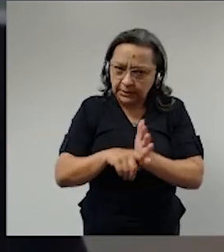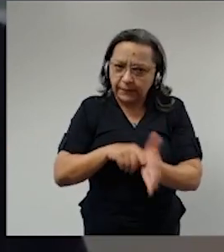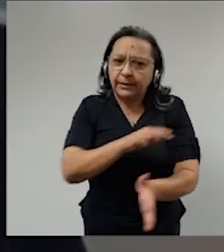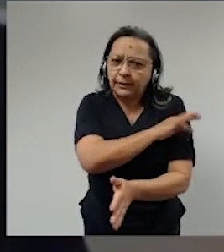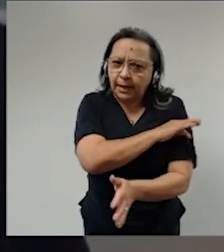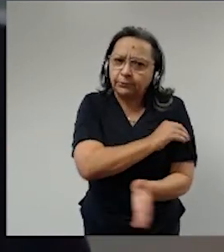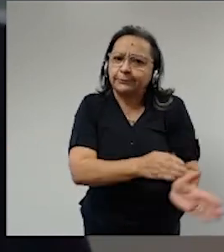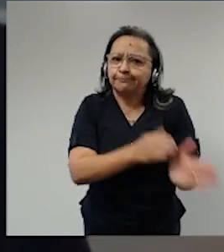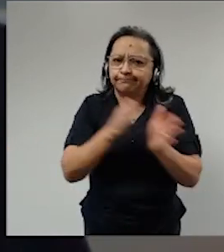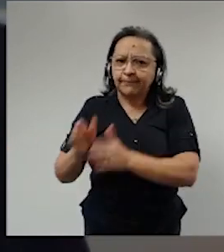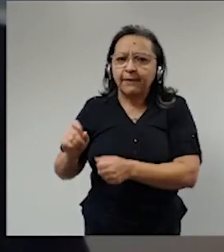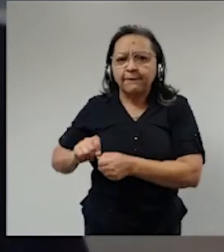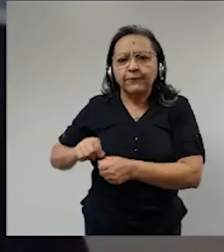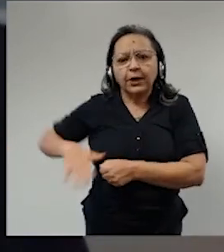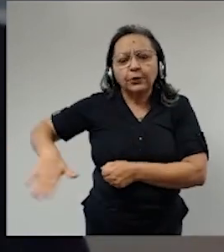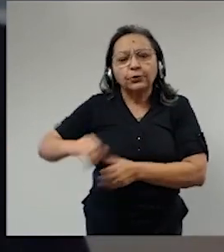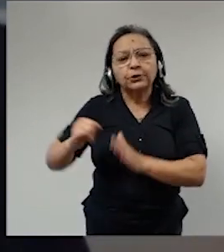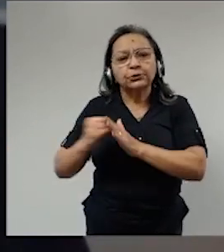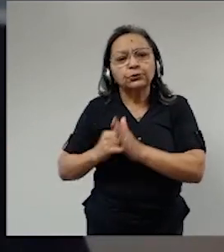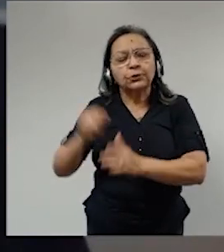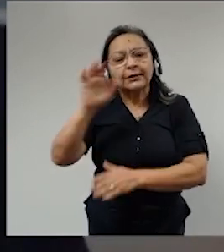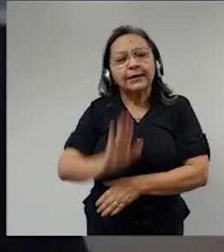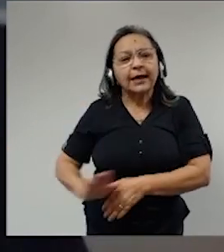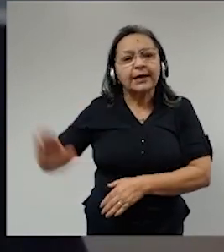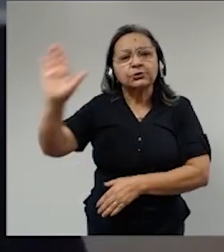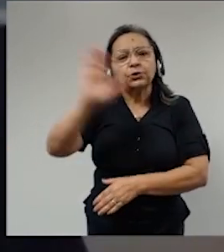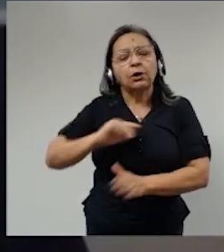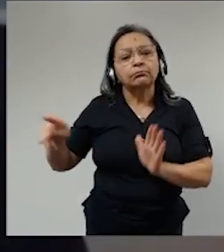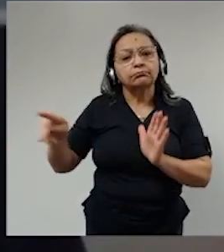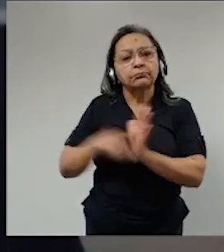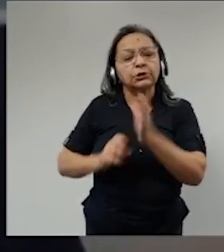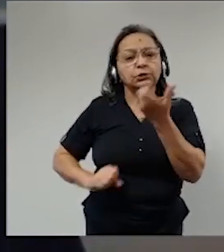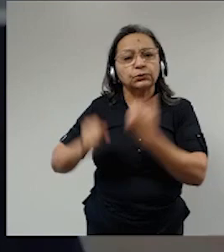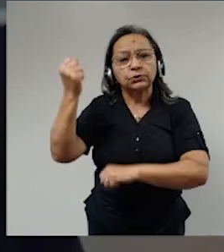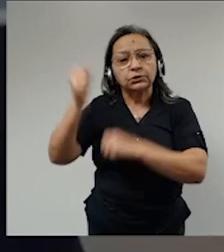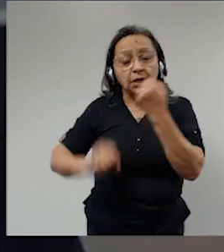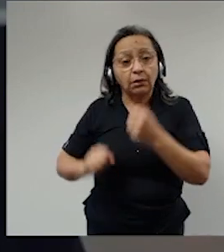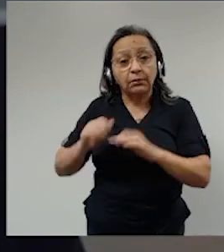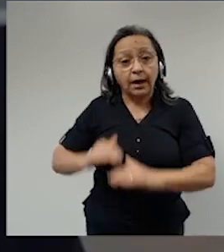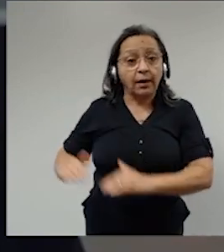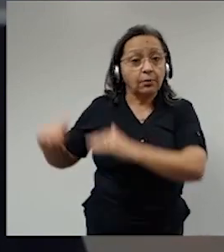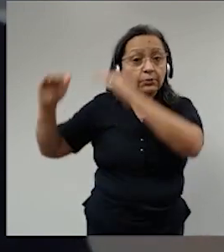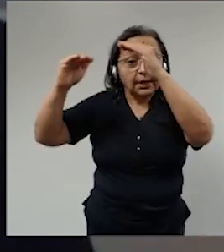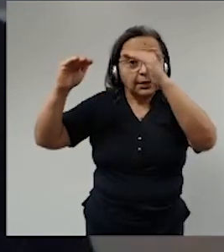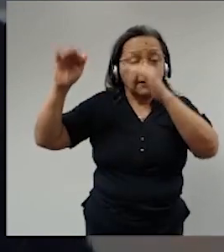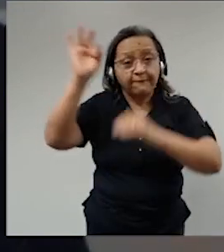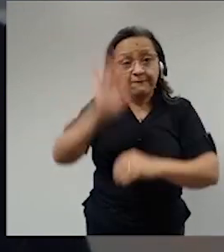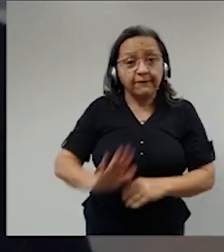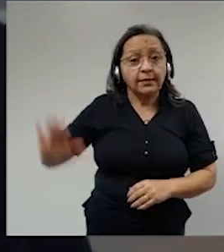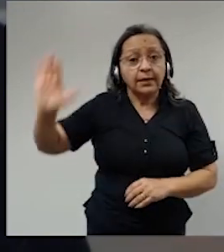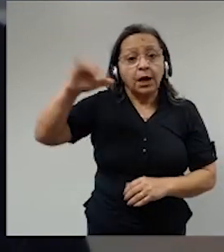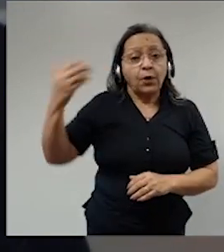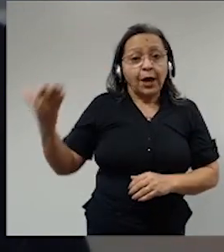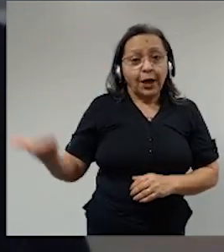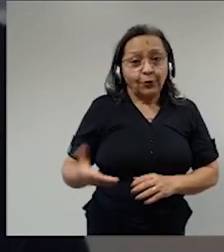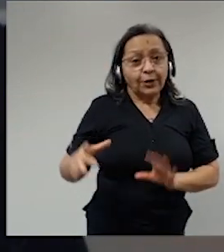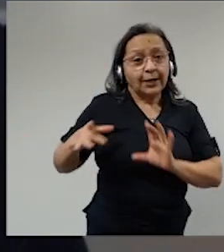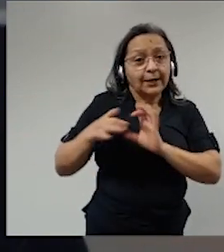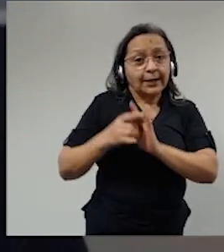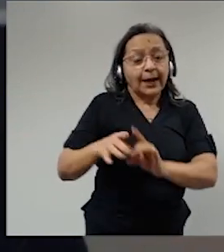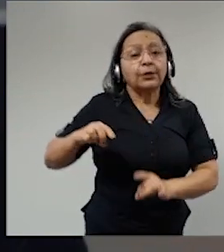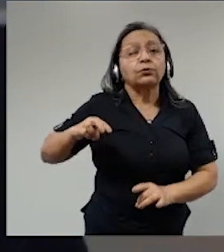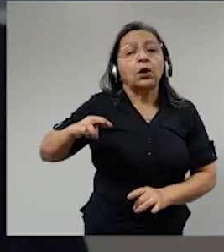apartidário realizado pelo Instituto Nacional da Propriedade Industrial, uma autarquia federal, atualmente ligado ao Ministério